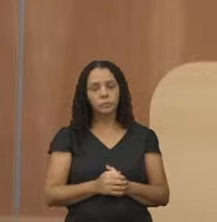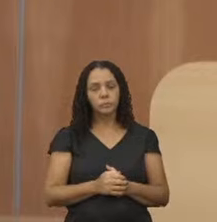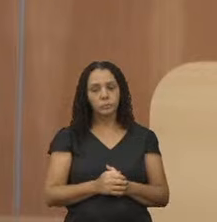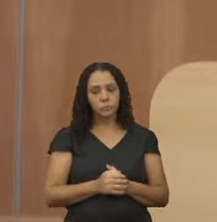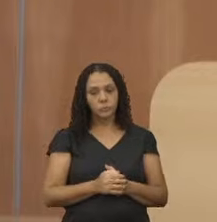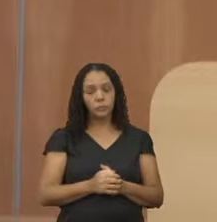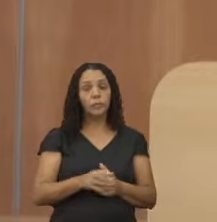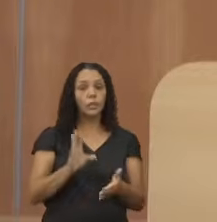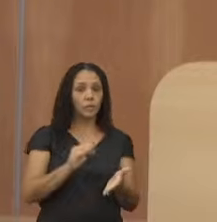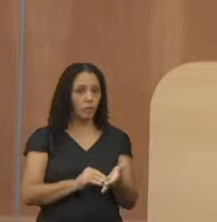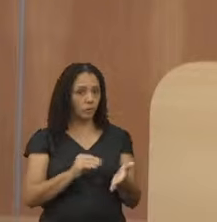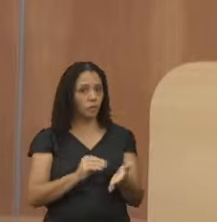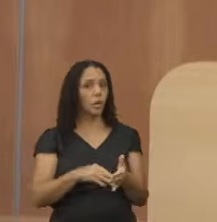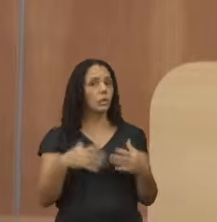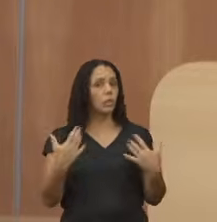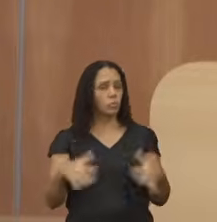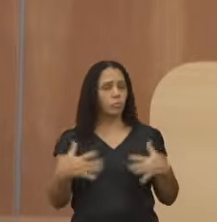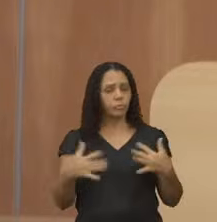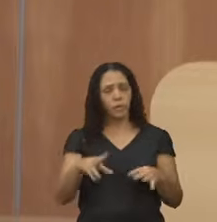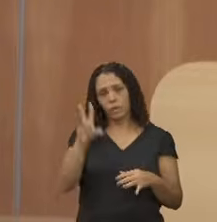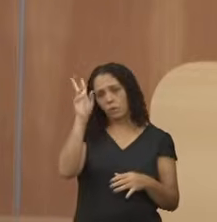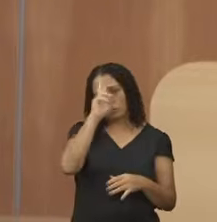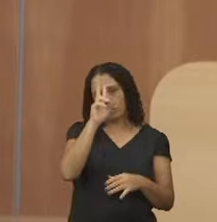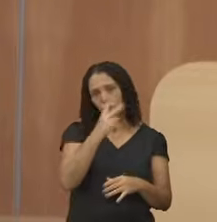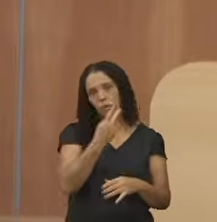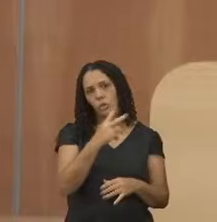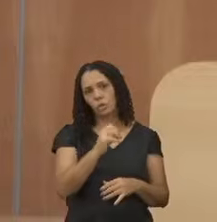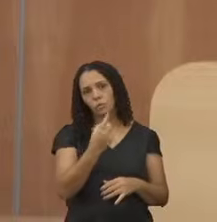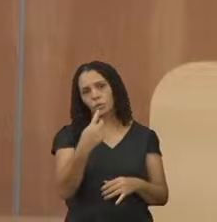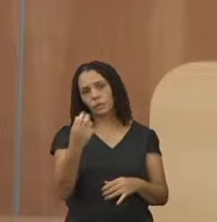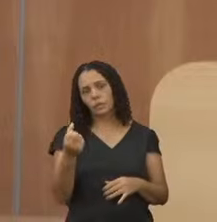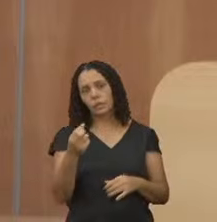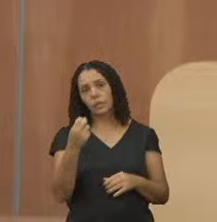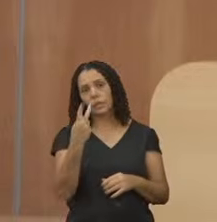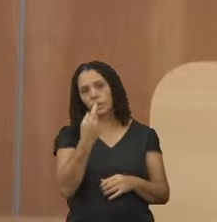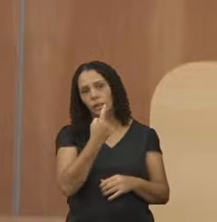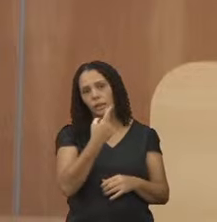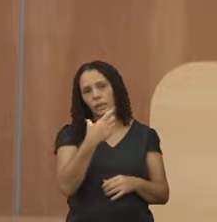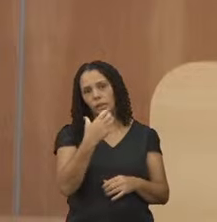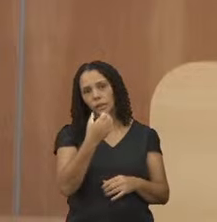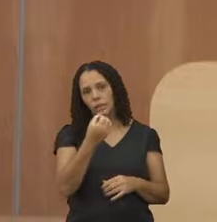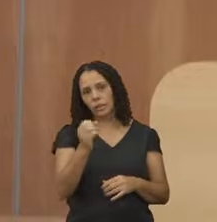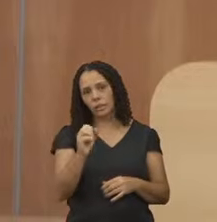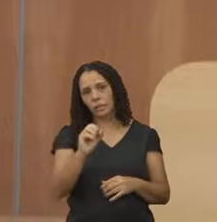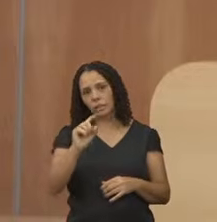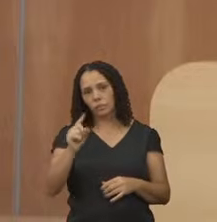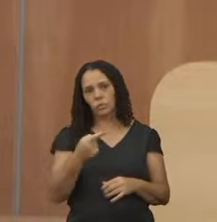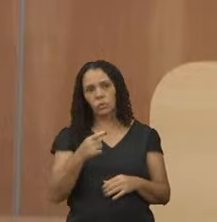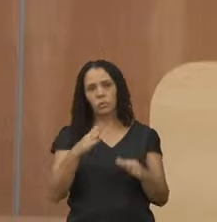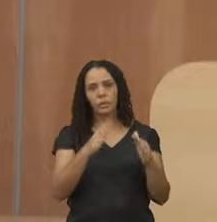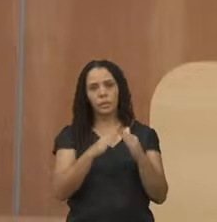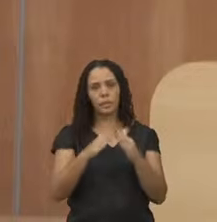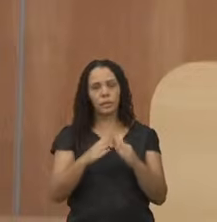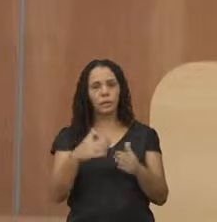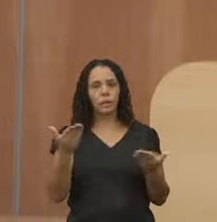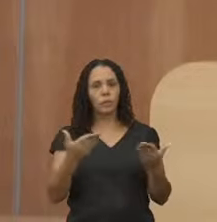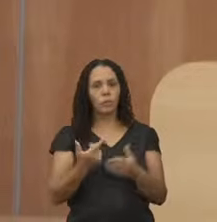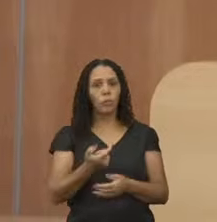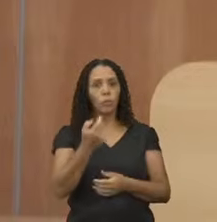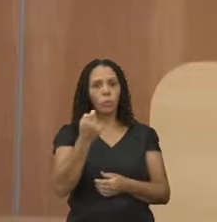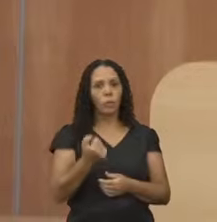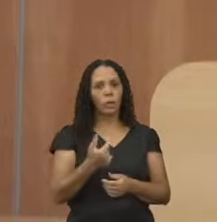alto. Eu me lembro que em 2016 já eram 10 mil moradias, deve estar passando 14 mil. Conte com o nosso